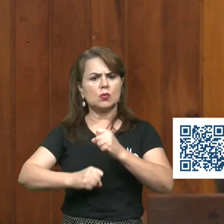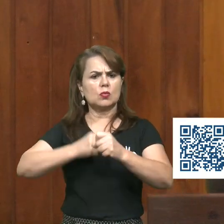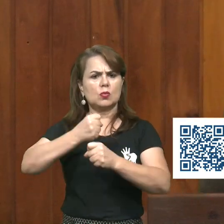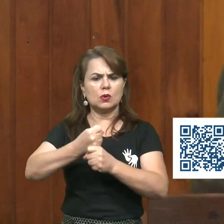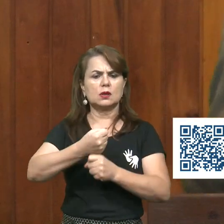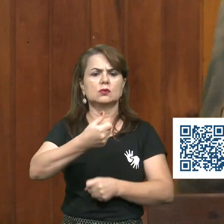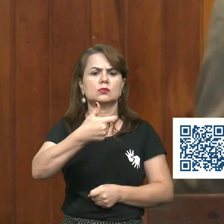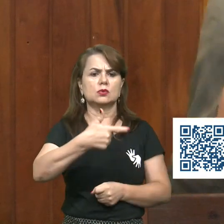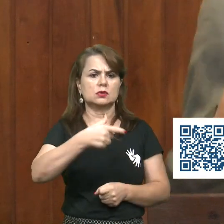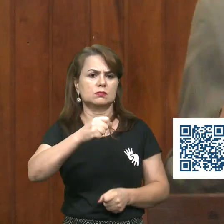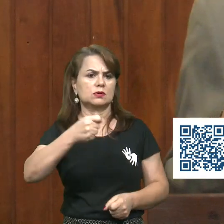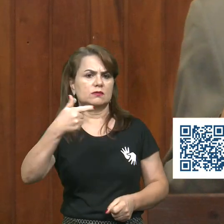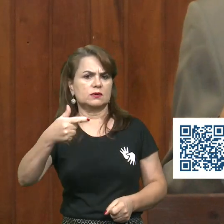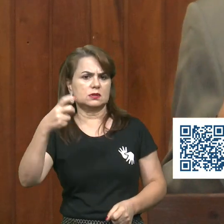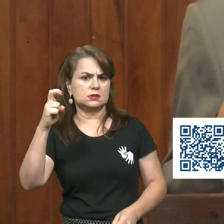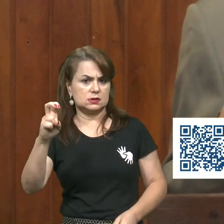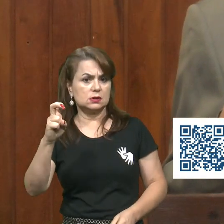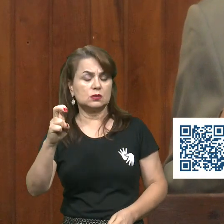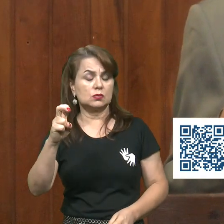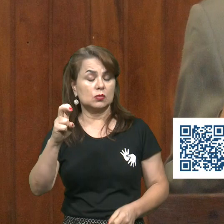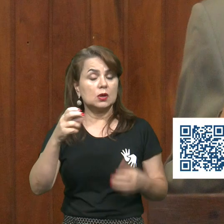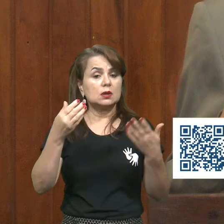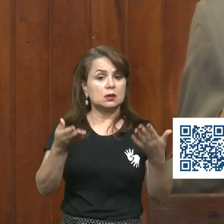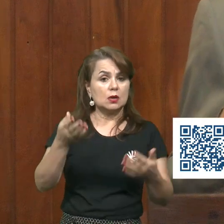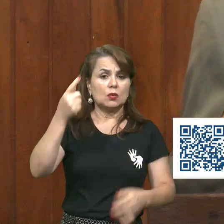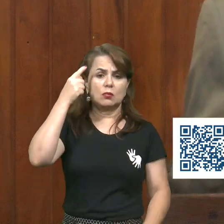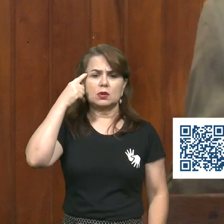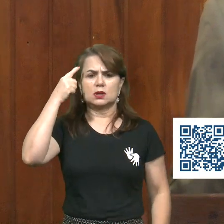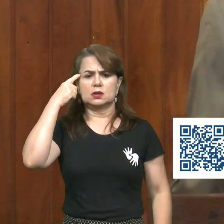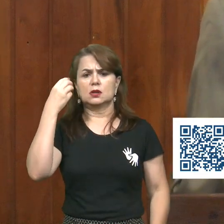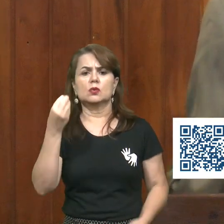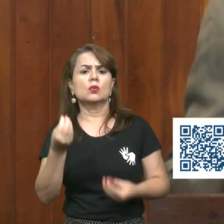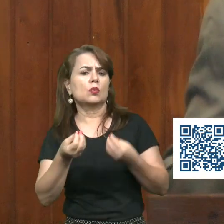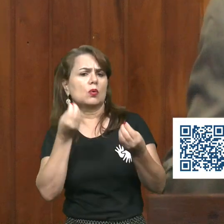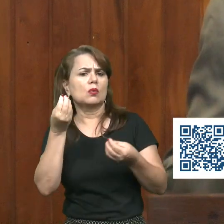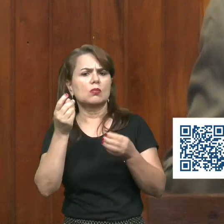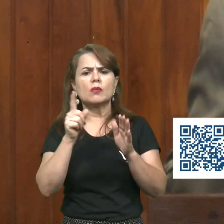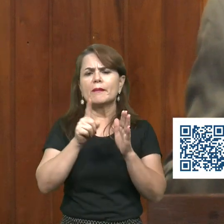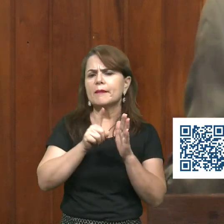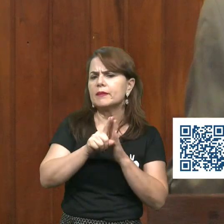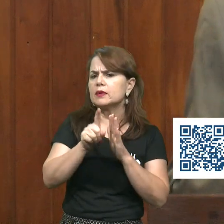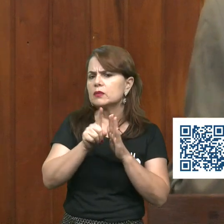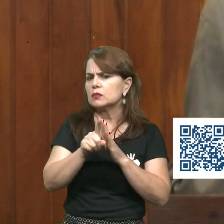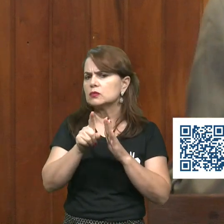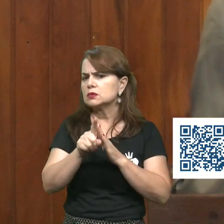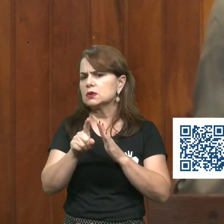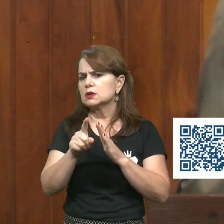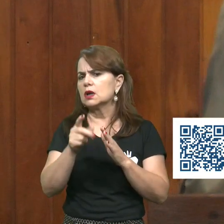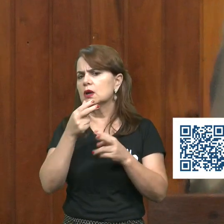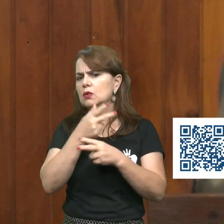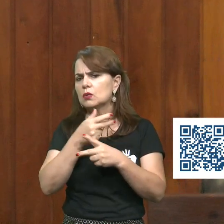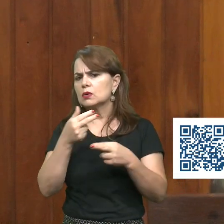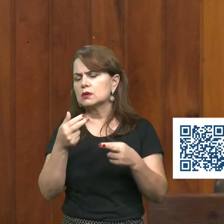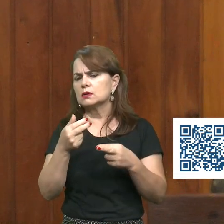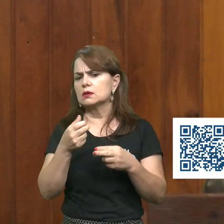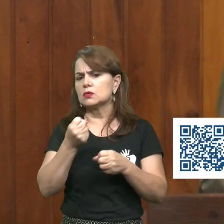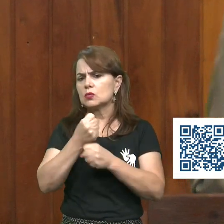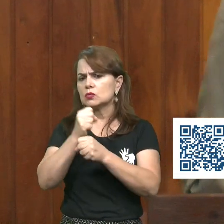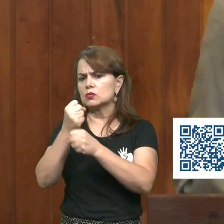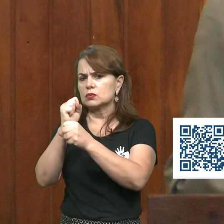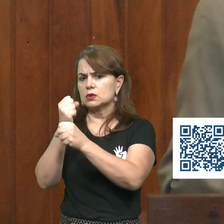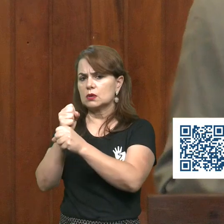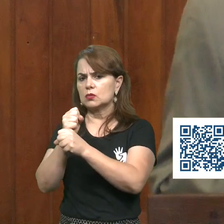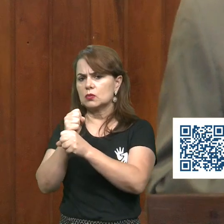o que nos levou à apresentação de alguns questionamentos sobre essa obra. Então,